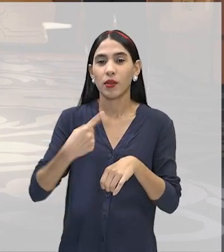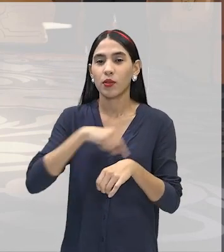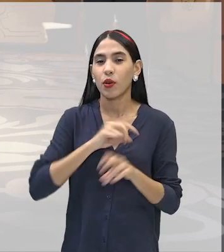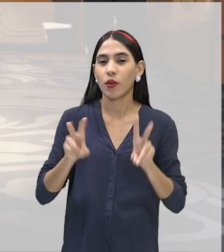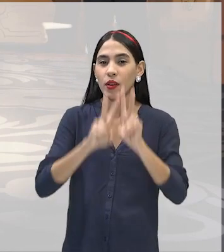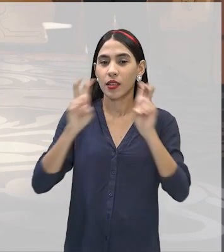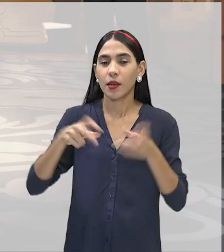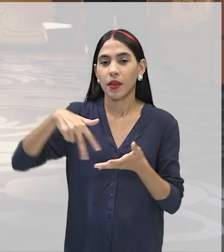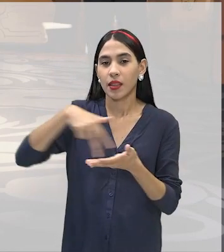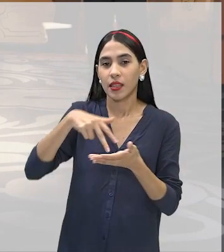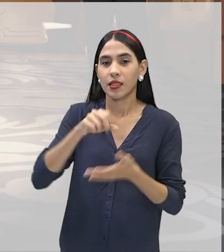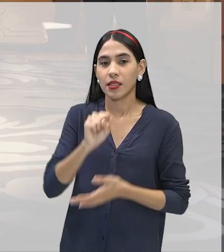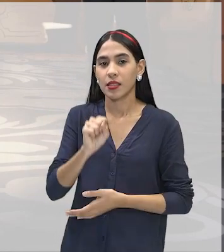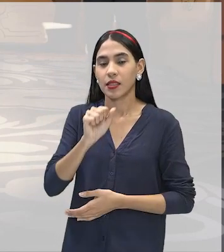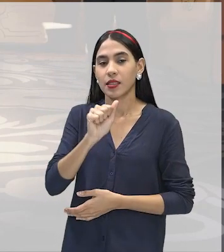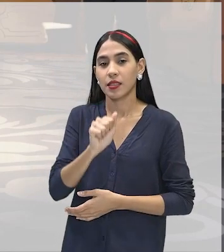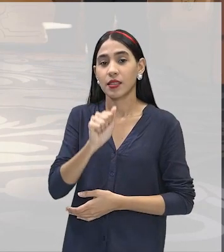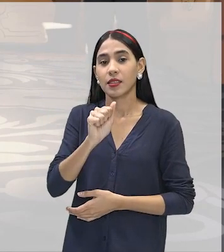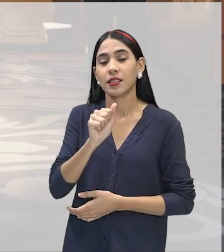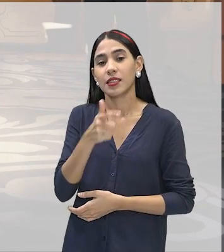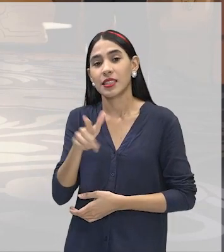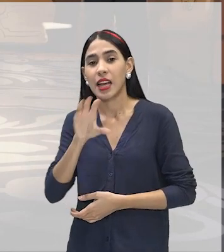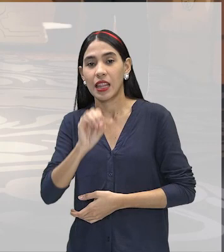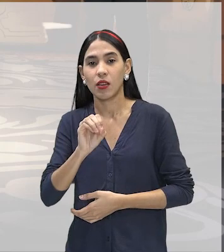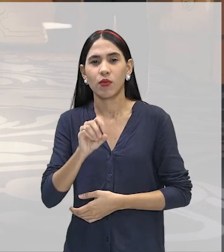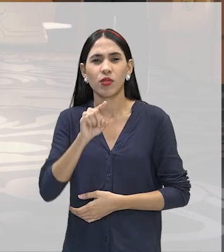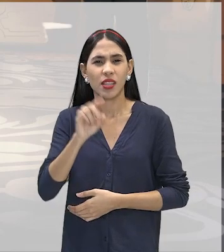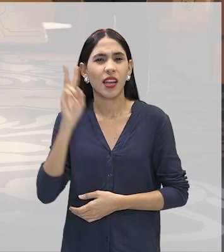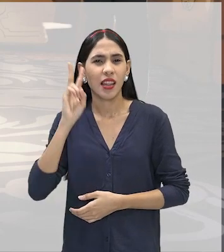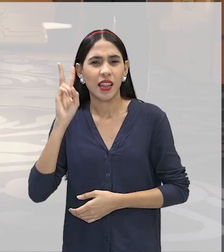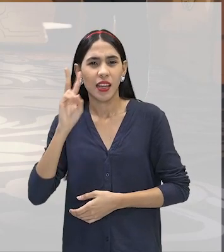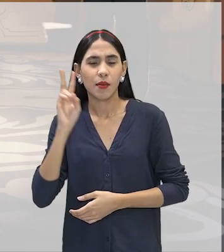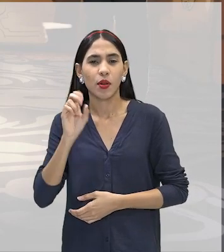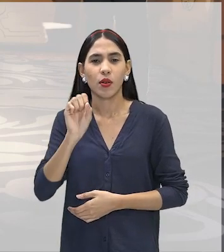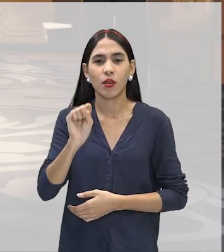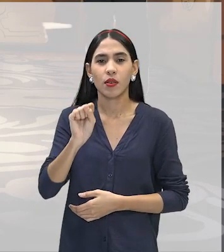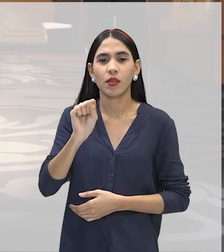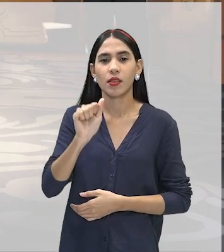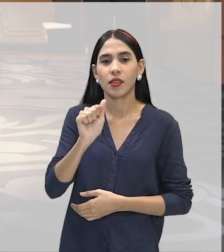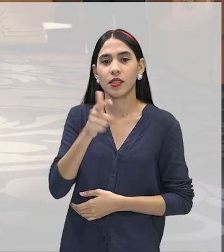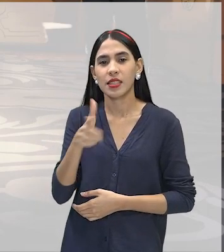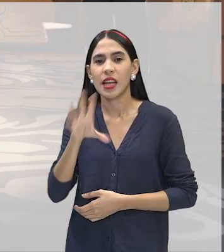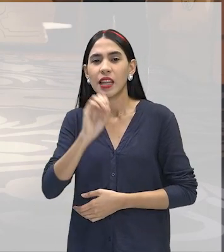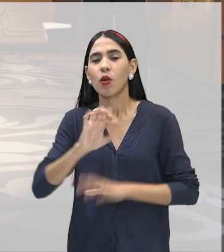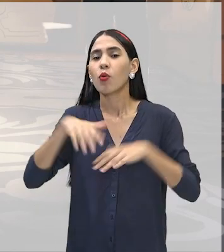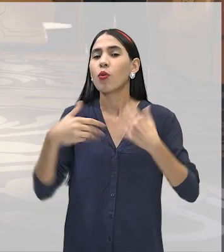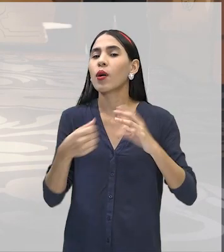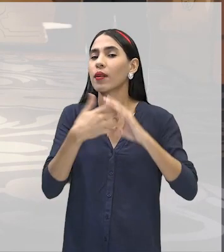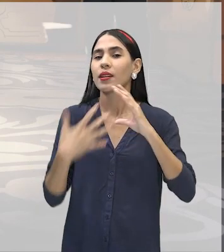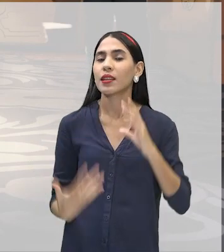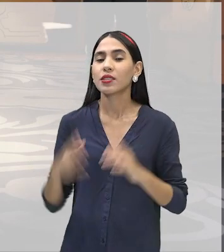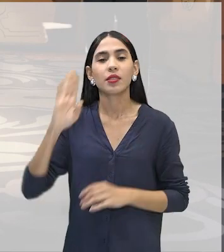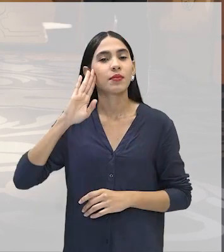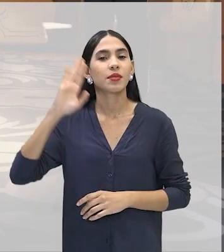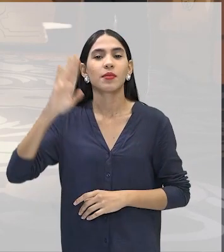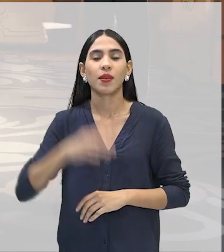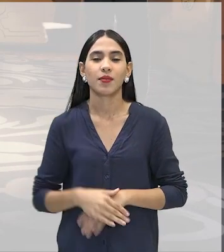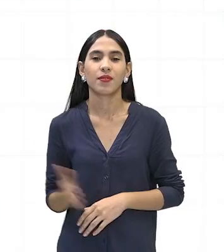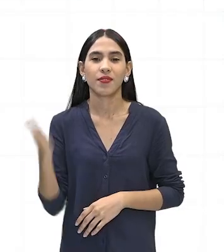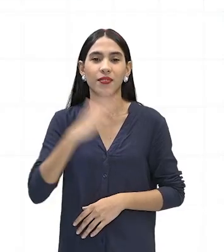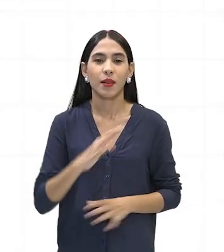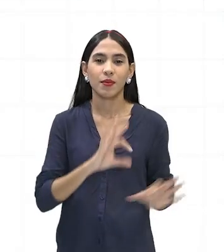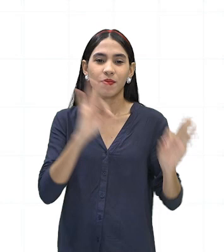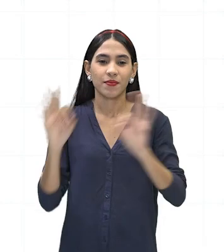respeito da dança de salão. E vocês lembram o que é dança de salão e quais são as suas características principais? Vamos